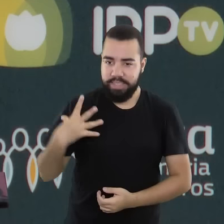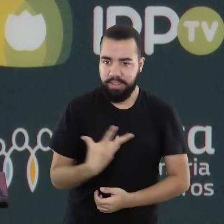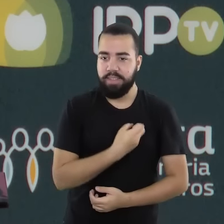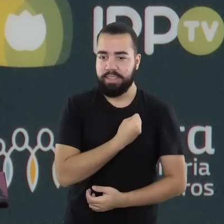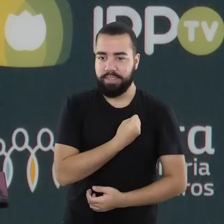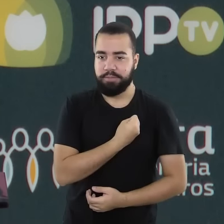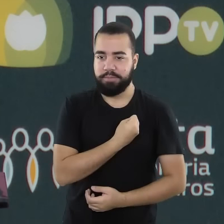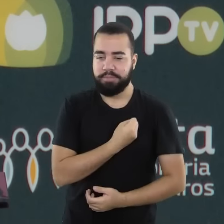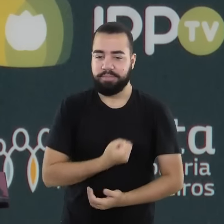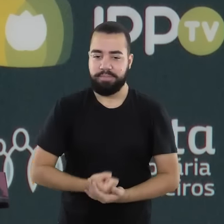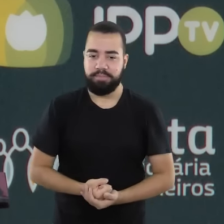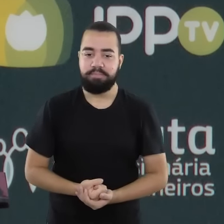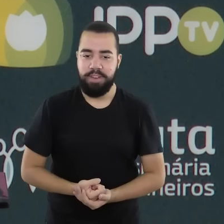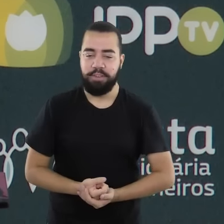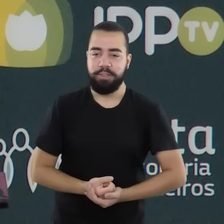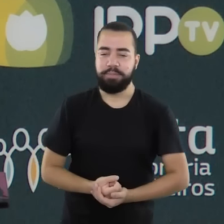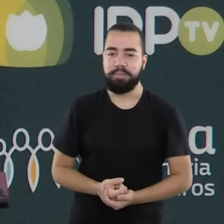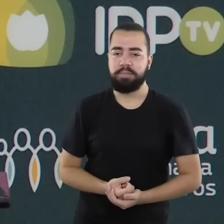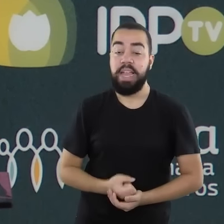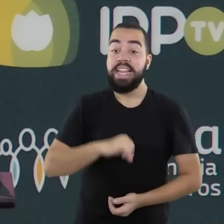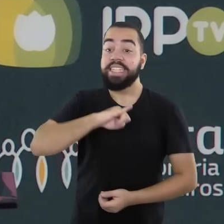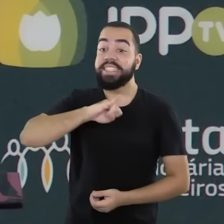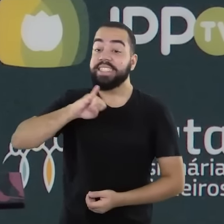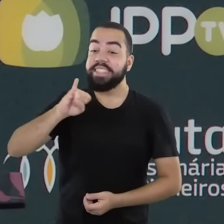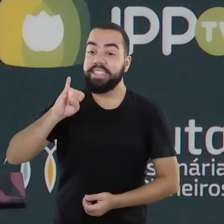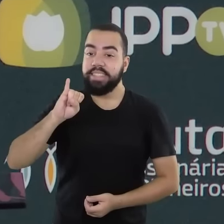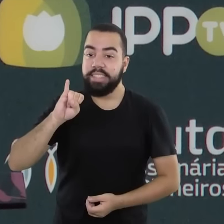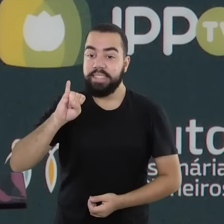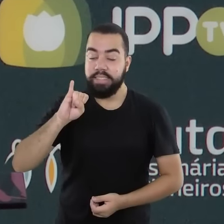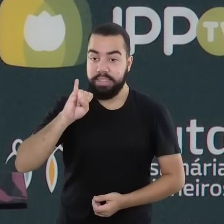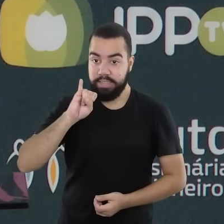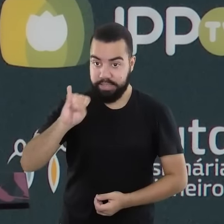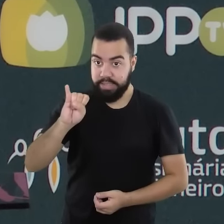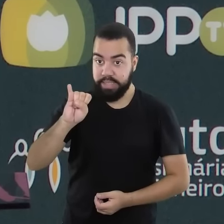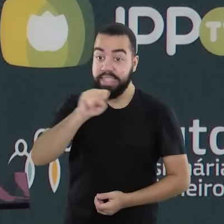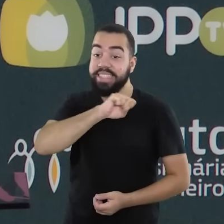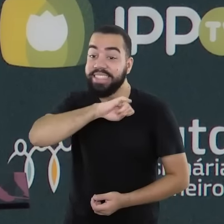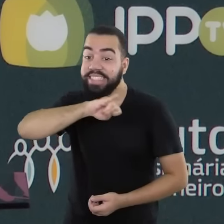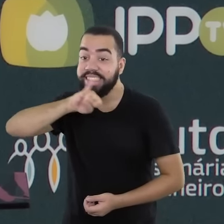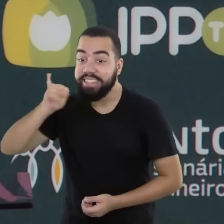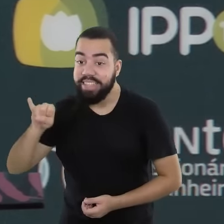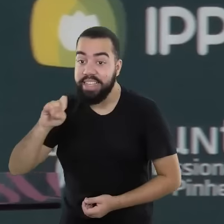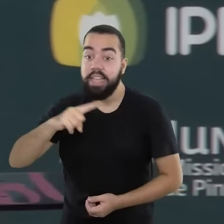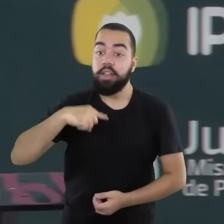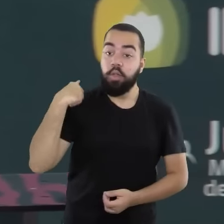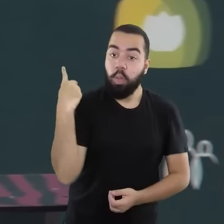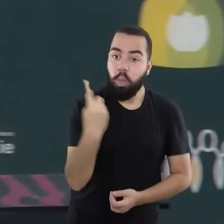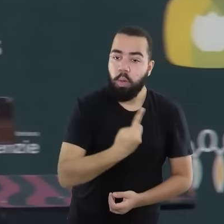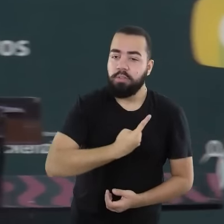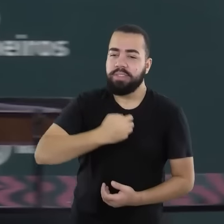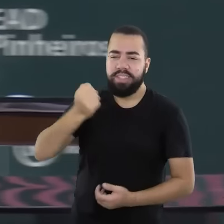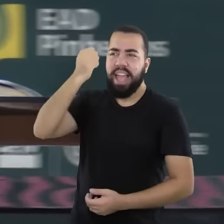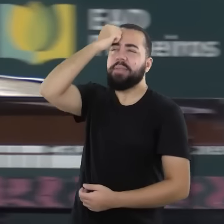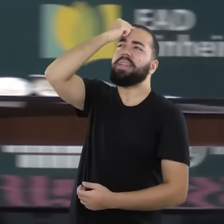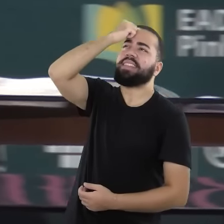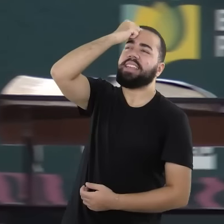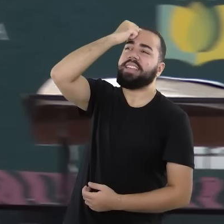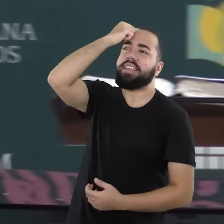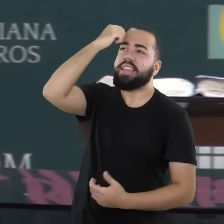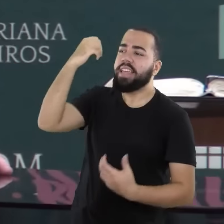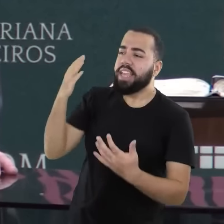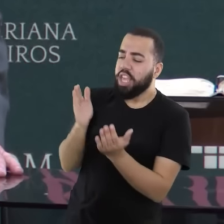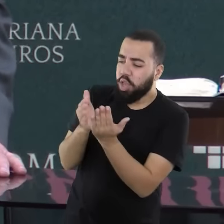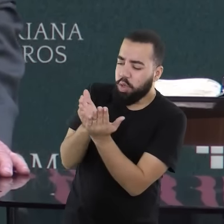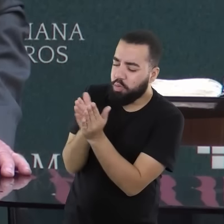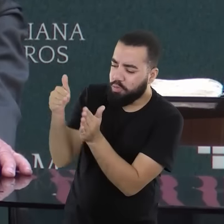é isso. O que, que ele diz aí? Se converter dos seus maus, o quê? Caminho. Você diz, pastor, não tem mau caminho, não estou andando no mau